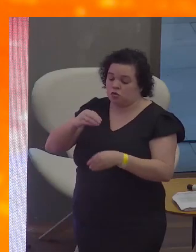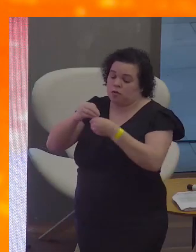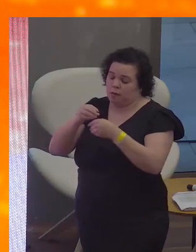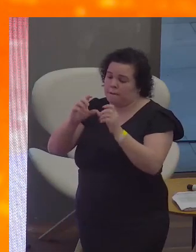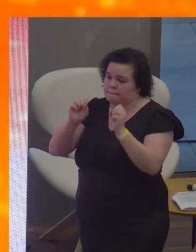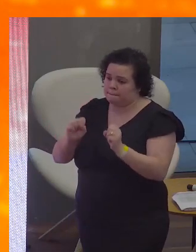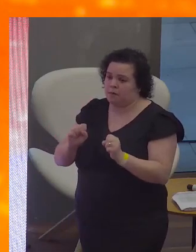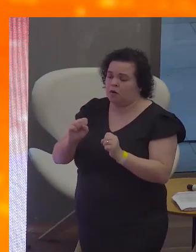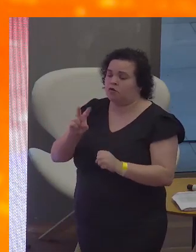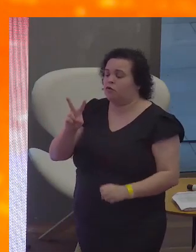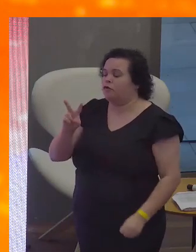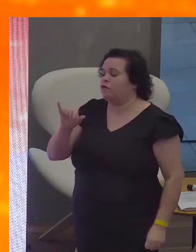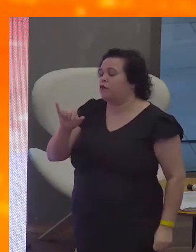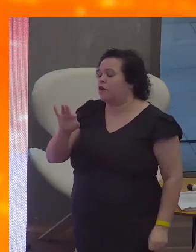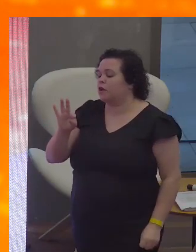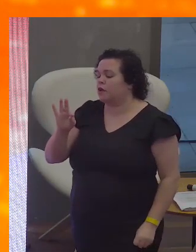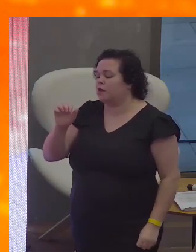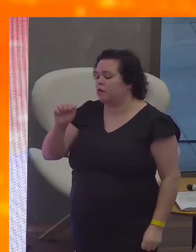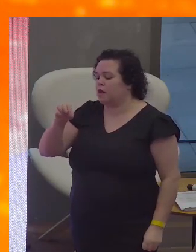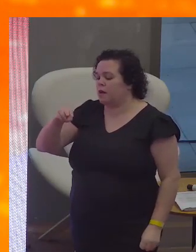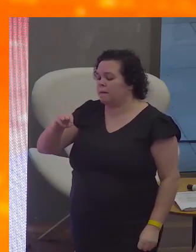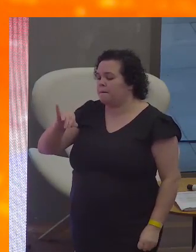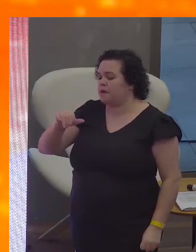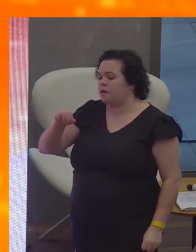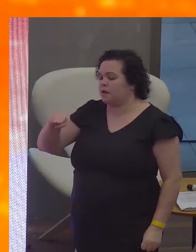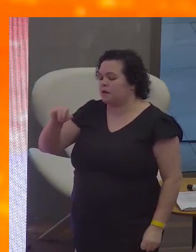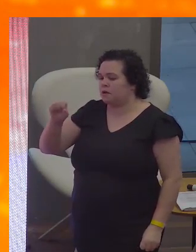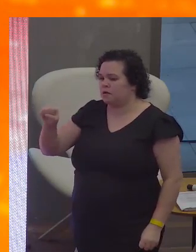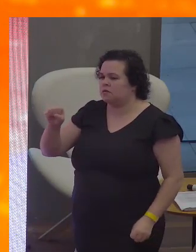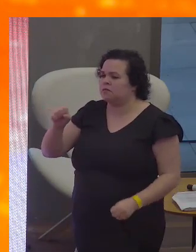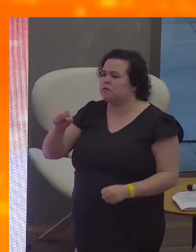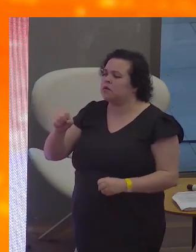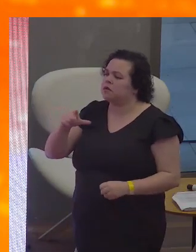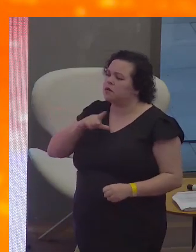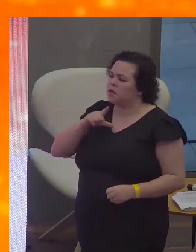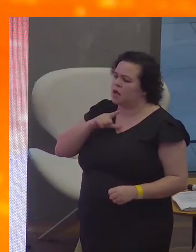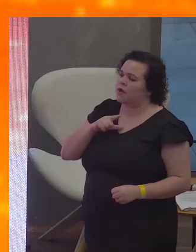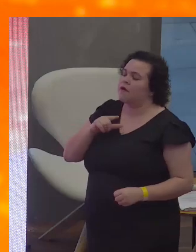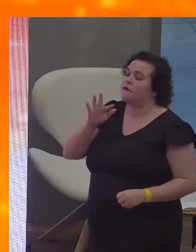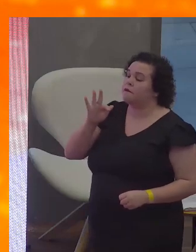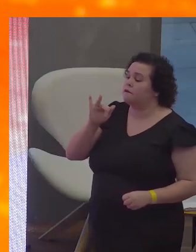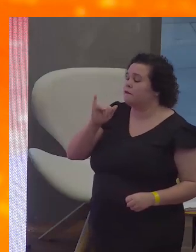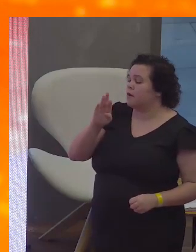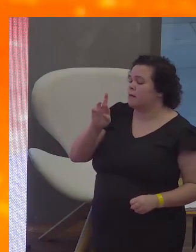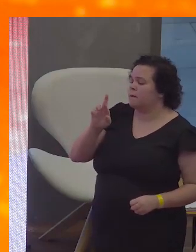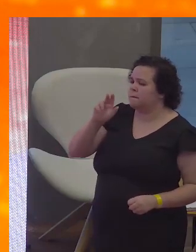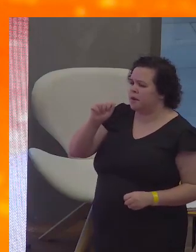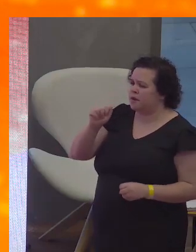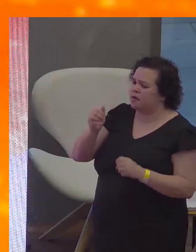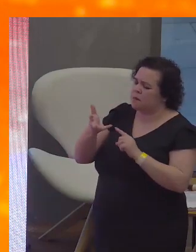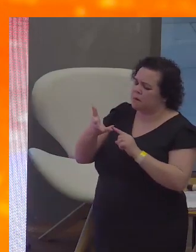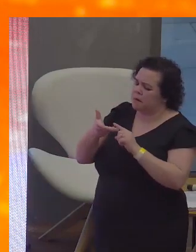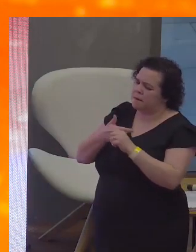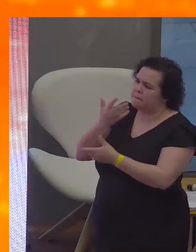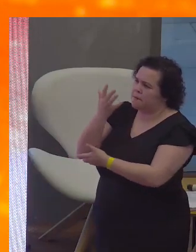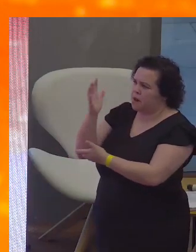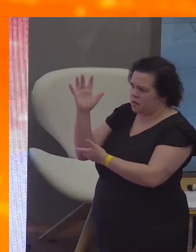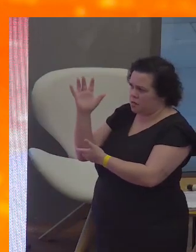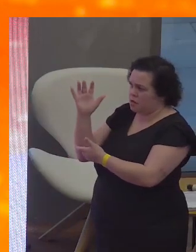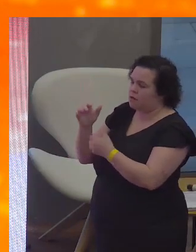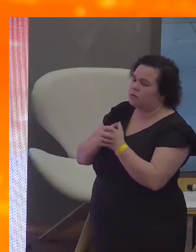conter vitaminas, minerais, aminoácidos, ácidos graxos essenciais, fibras e várias plantas e extratos de